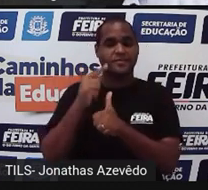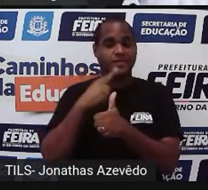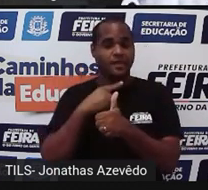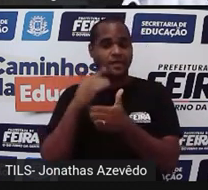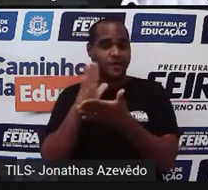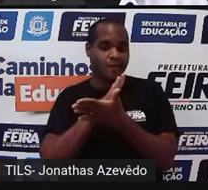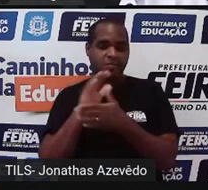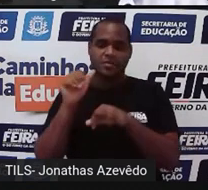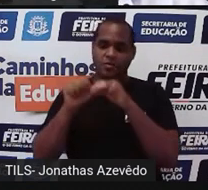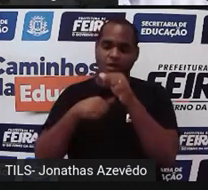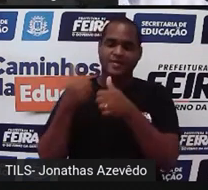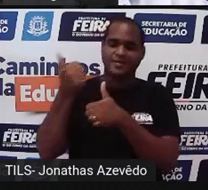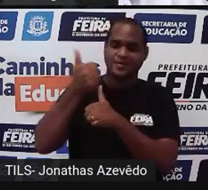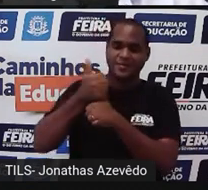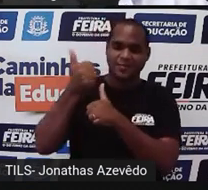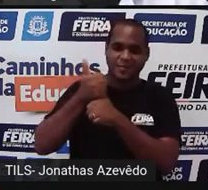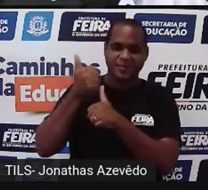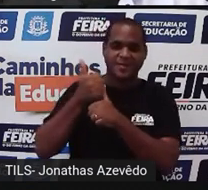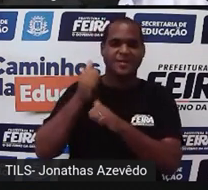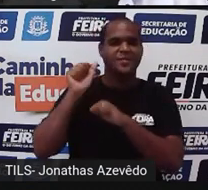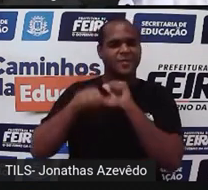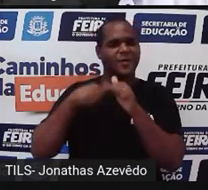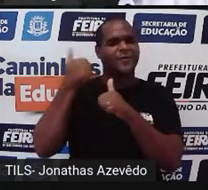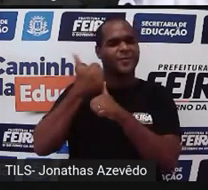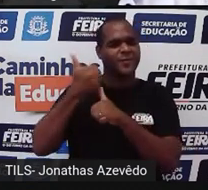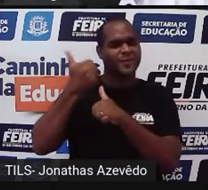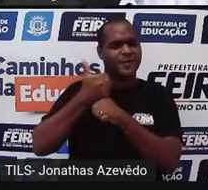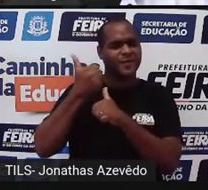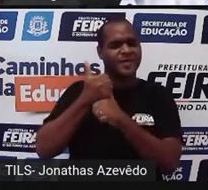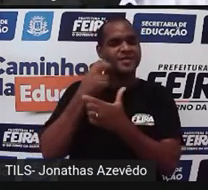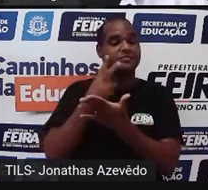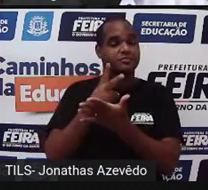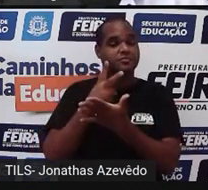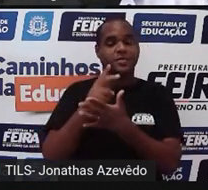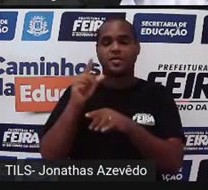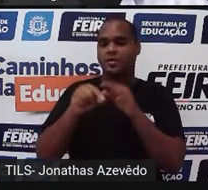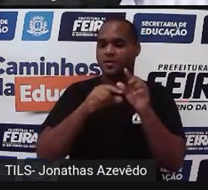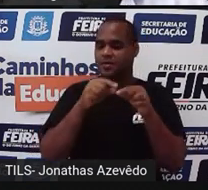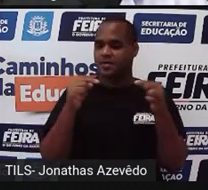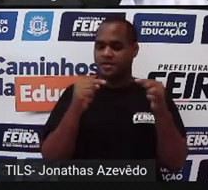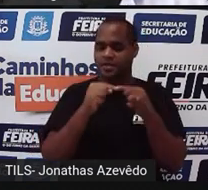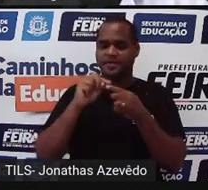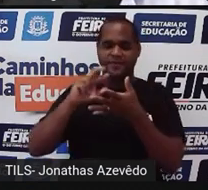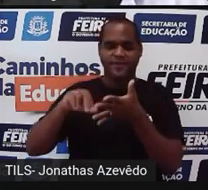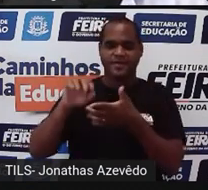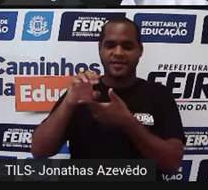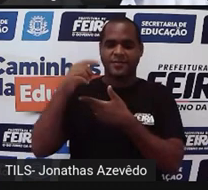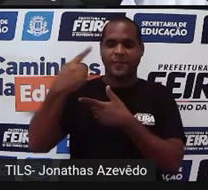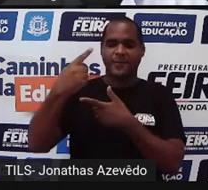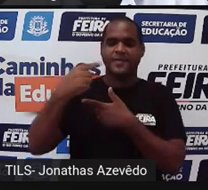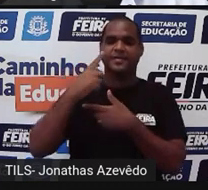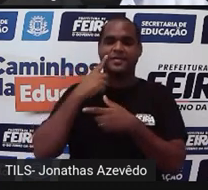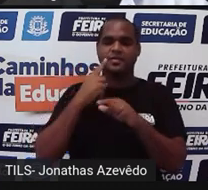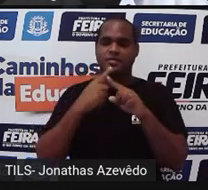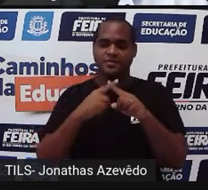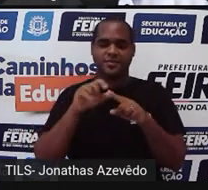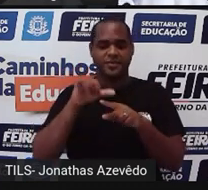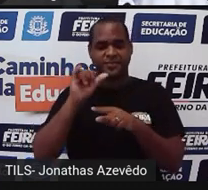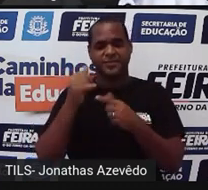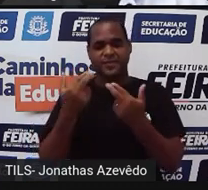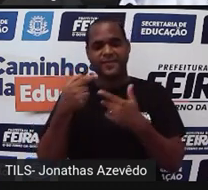fica substituindo as coisas quase que o tempo inteiro. Então eu escolho uma daquelas equações ali, ou qualquer uma, pode ser x mais y igual a